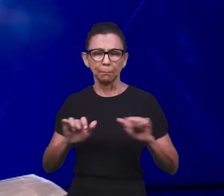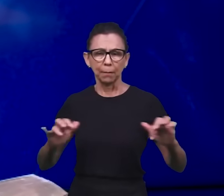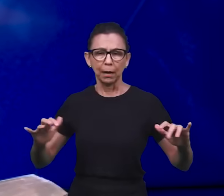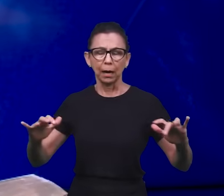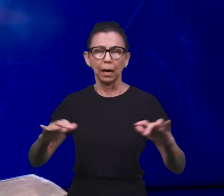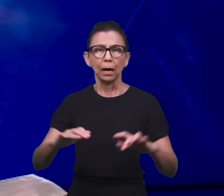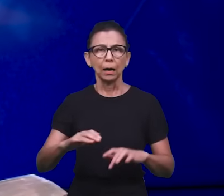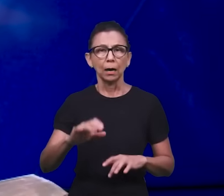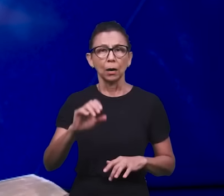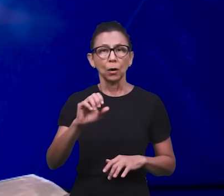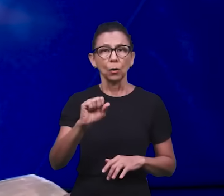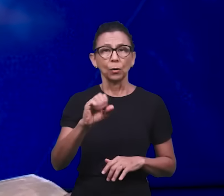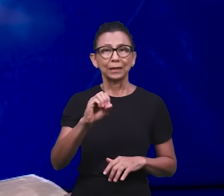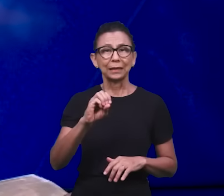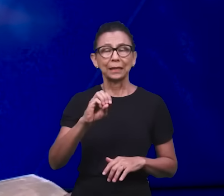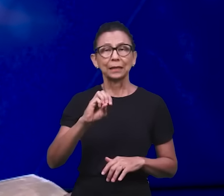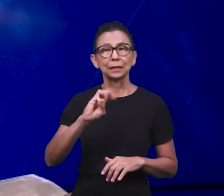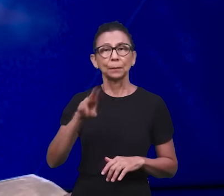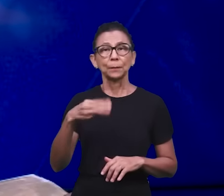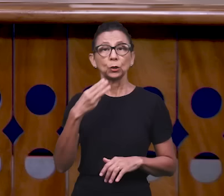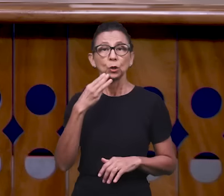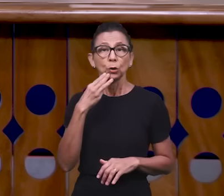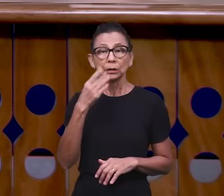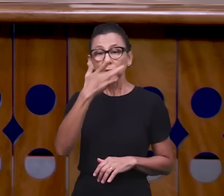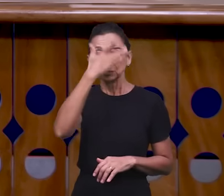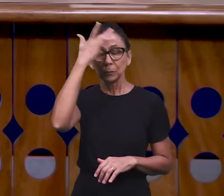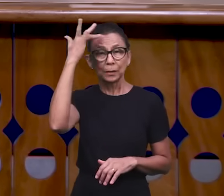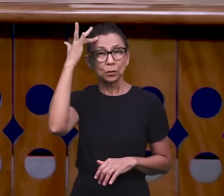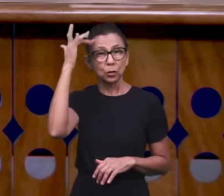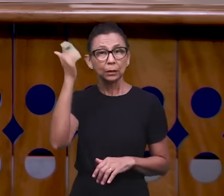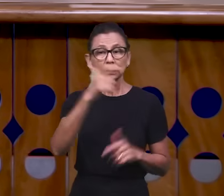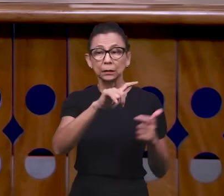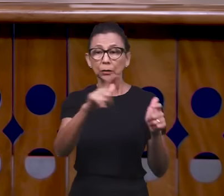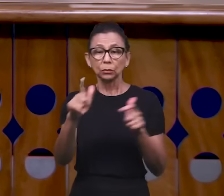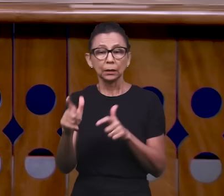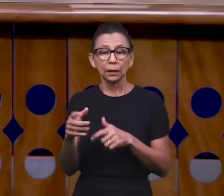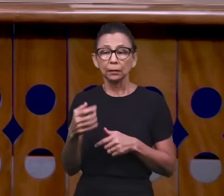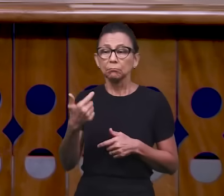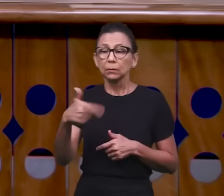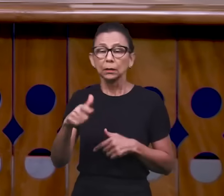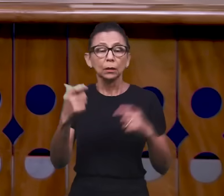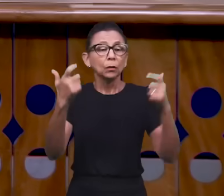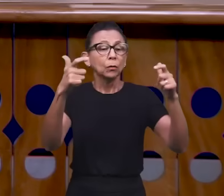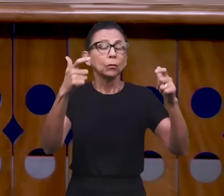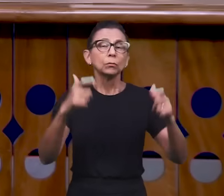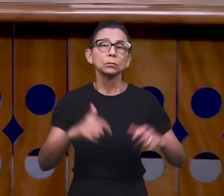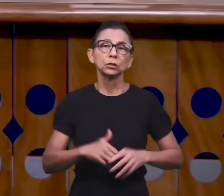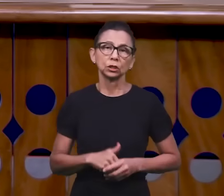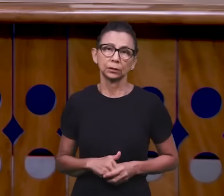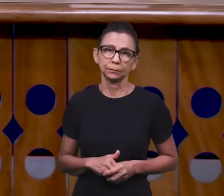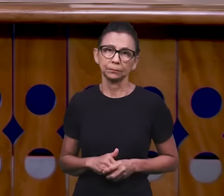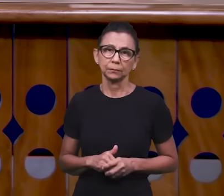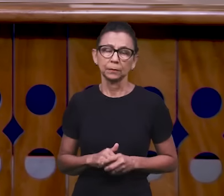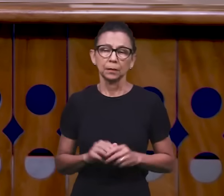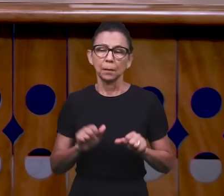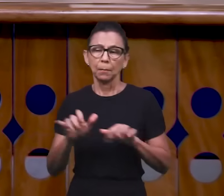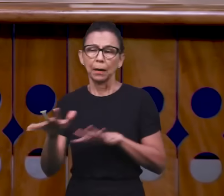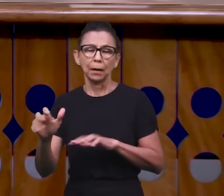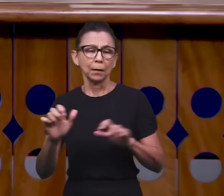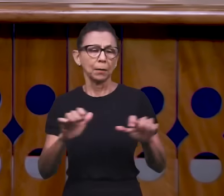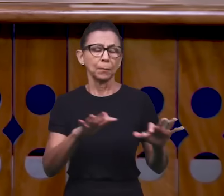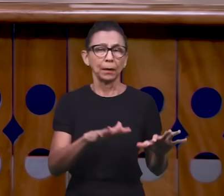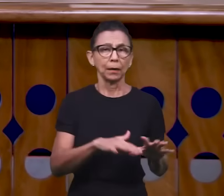de pessoas que não têm para onde ir. A crescente multiplicação dos atos de violência,